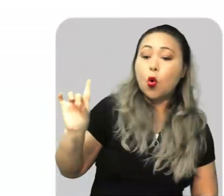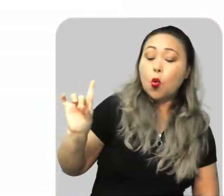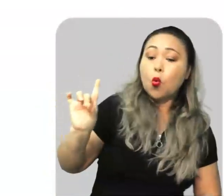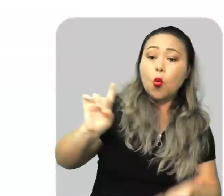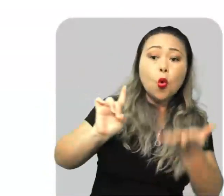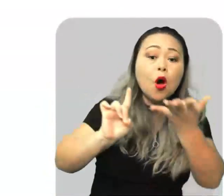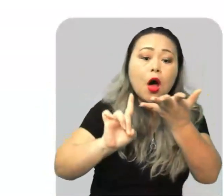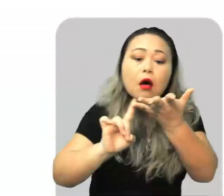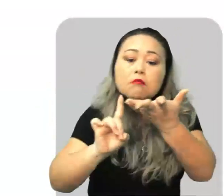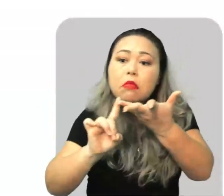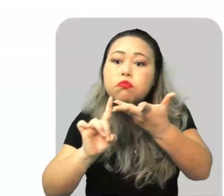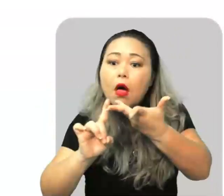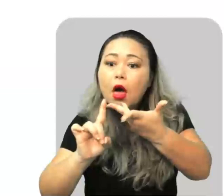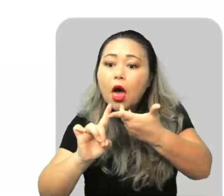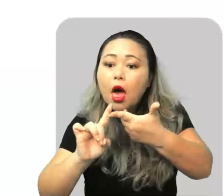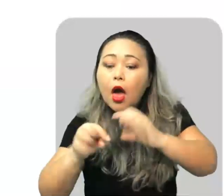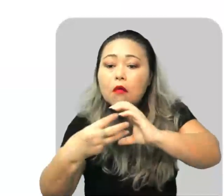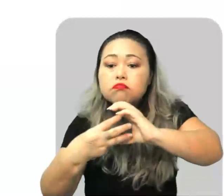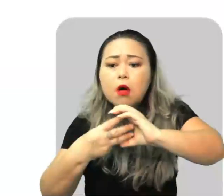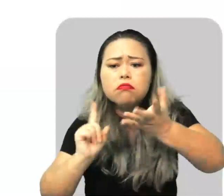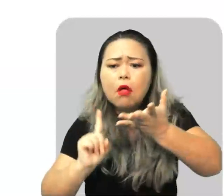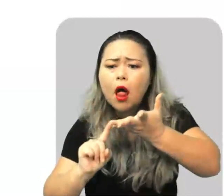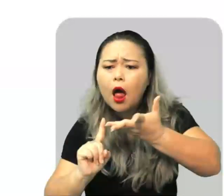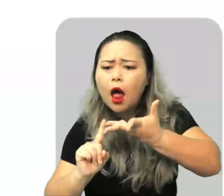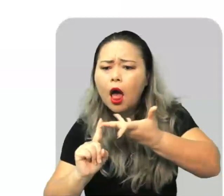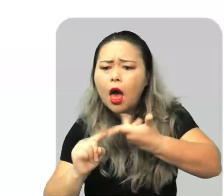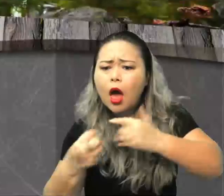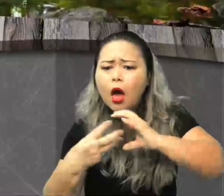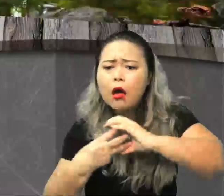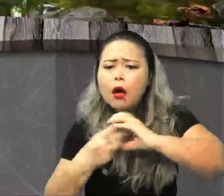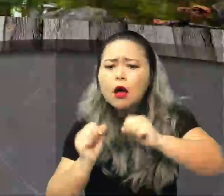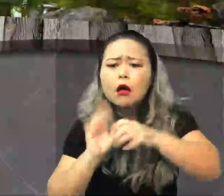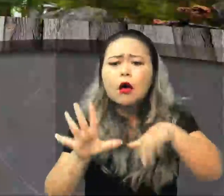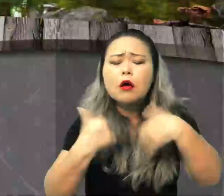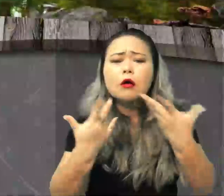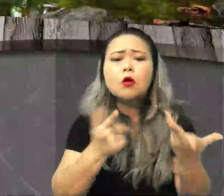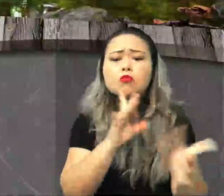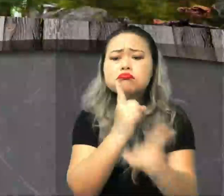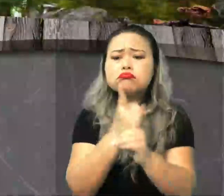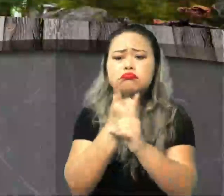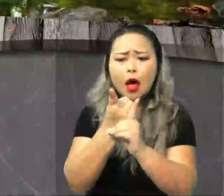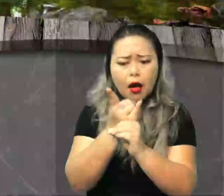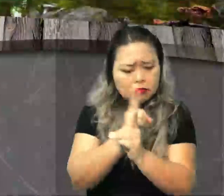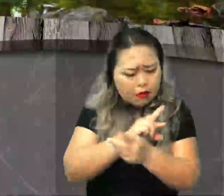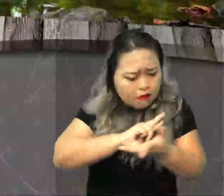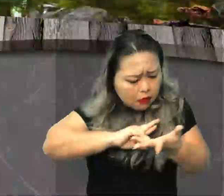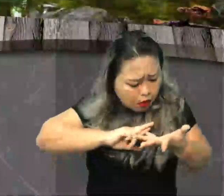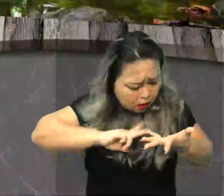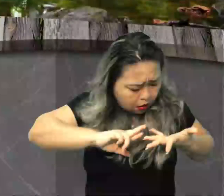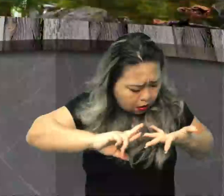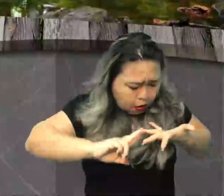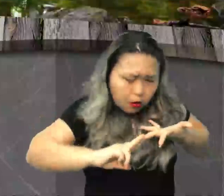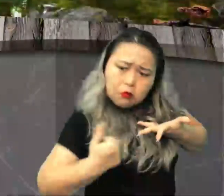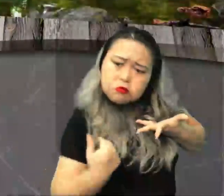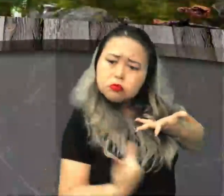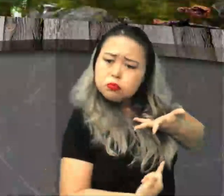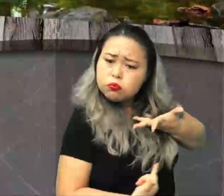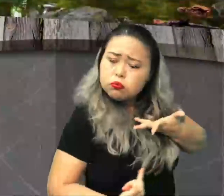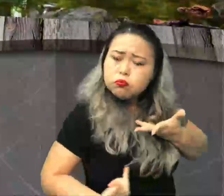somos multicelulares ou pluricelulares. Nós encontramos uma diversidade de células no